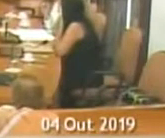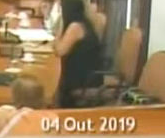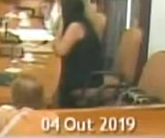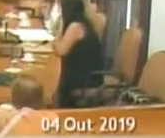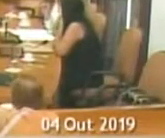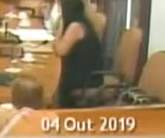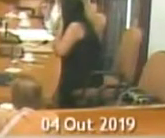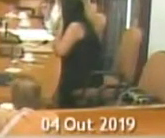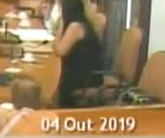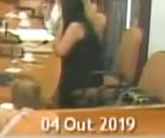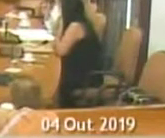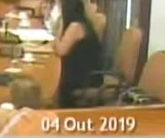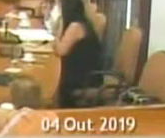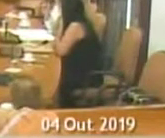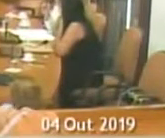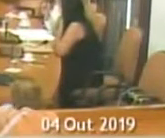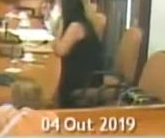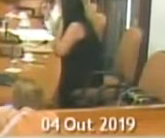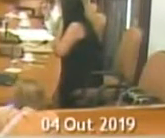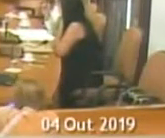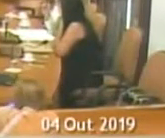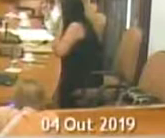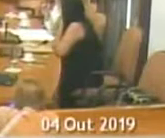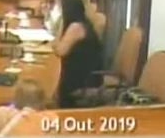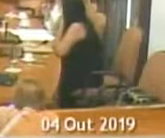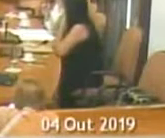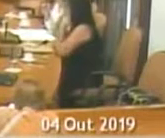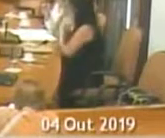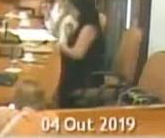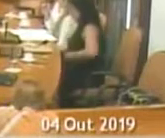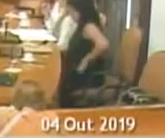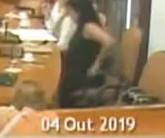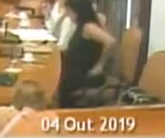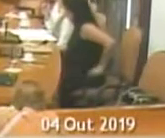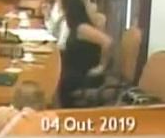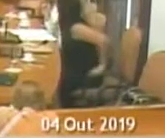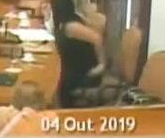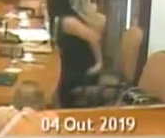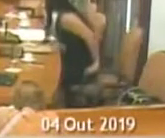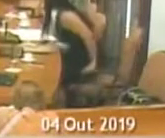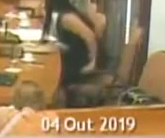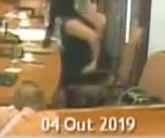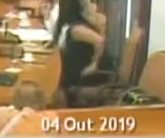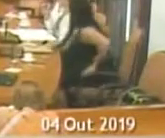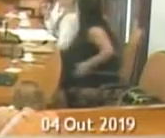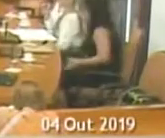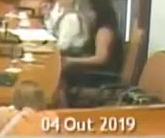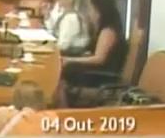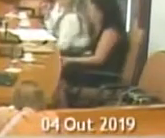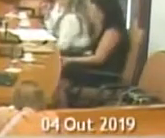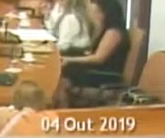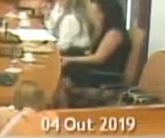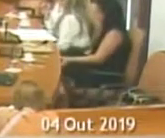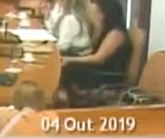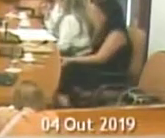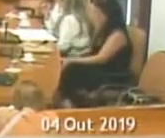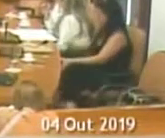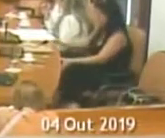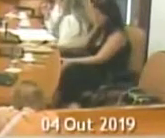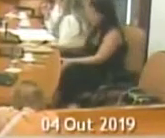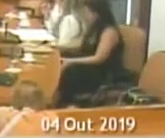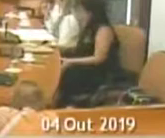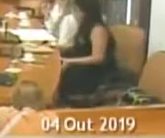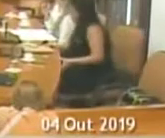oferecido pelo Conselho Municipal de Educação, qual eu faço parte. Naquela época, eu era vice-presidente. E a gente trouxe esse curso